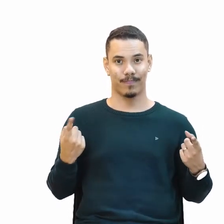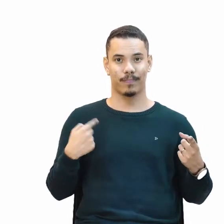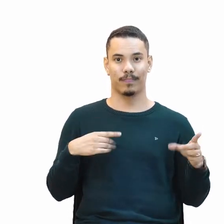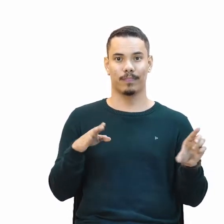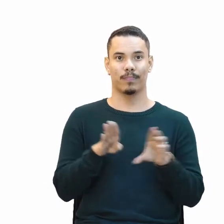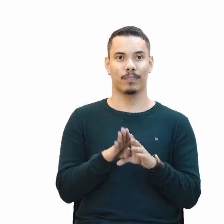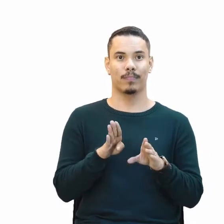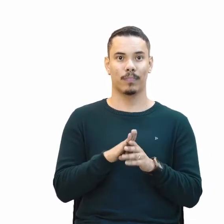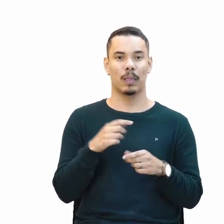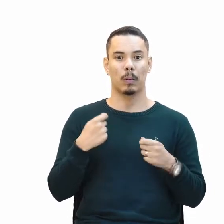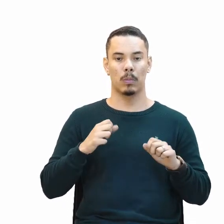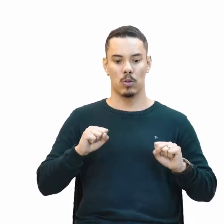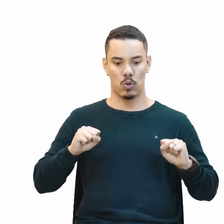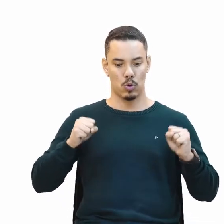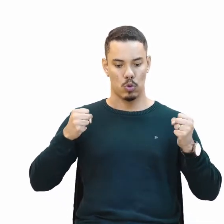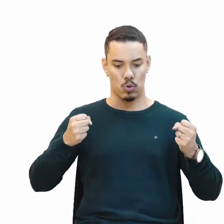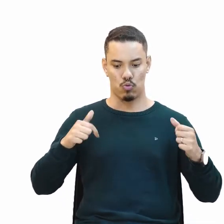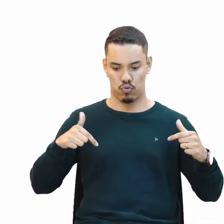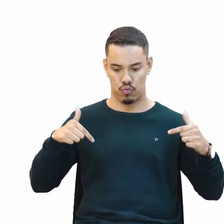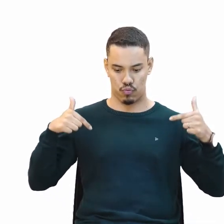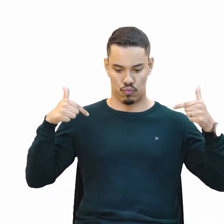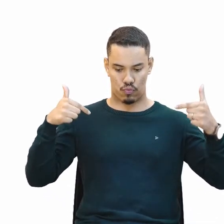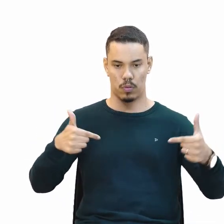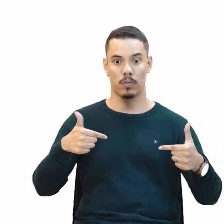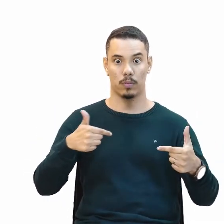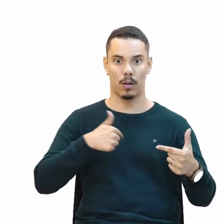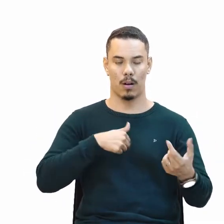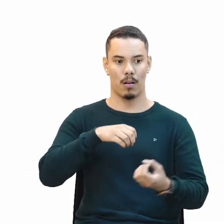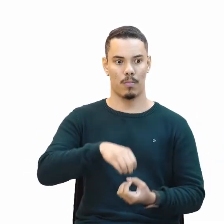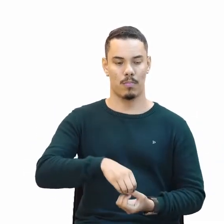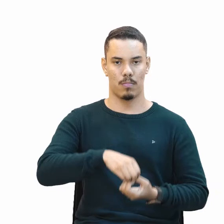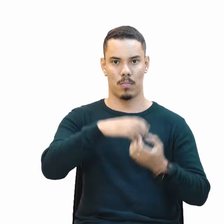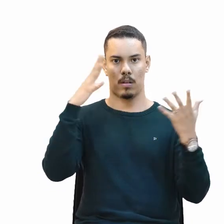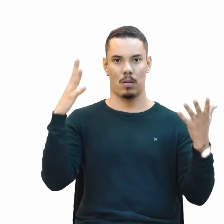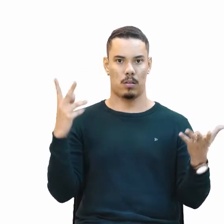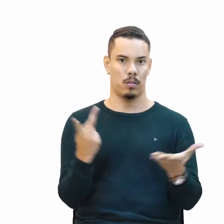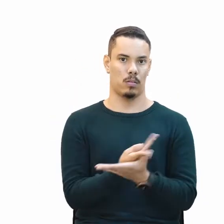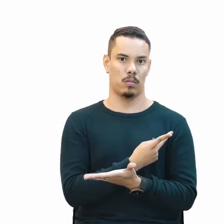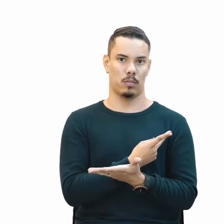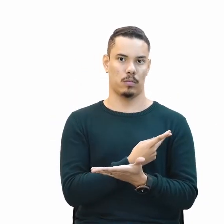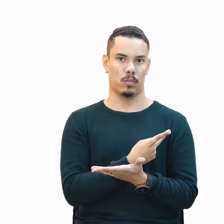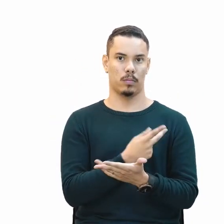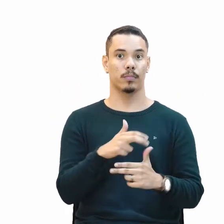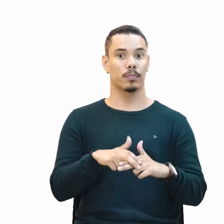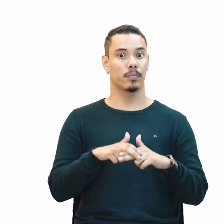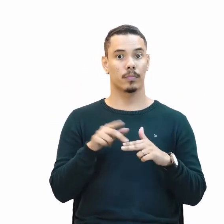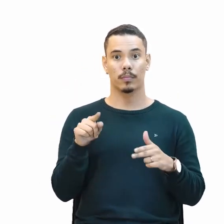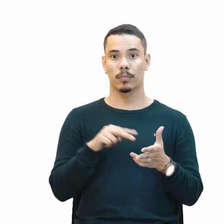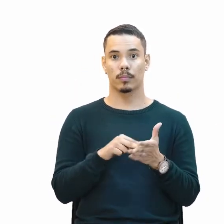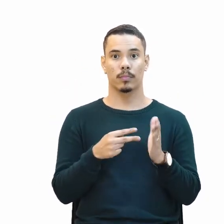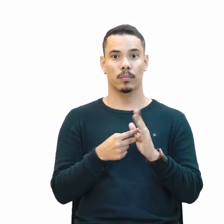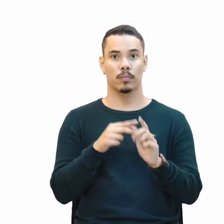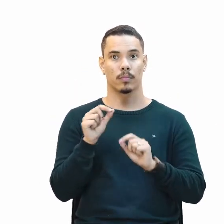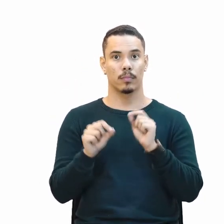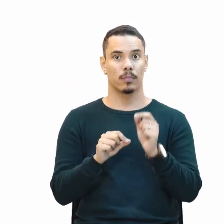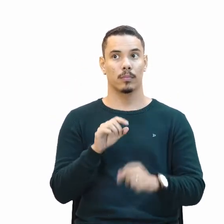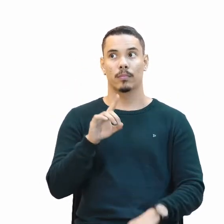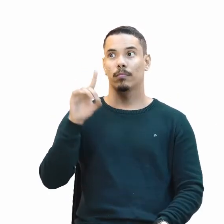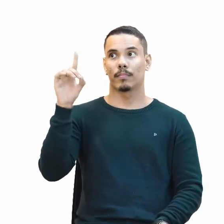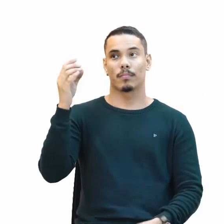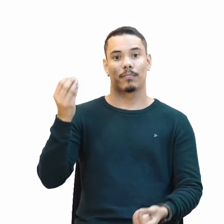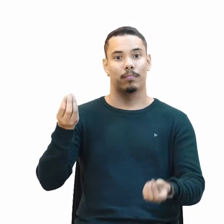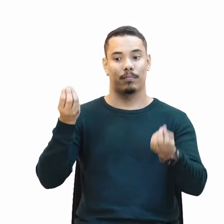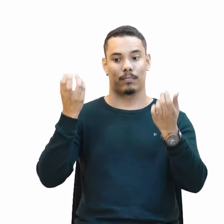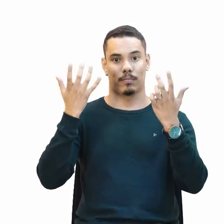me esforçar para que esse milagre venha acontecer. E esse milagre nada mais é do que a graça divina. Então,